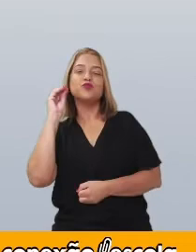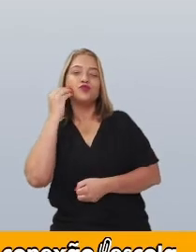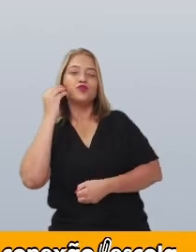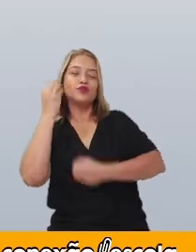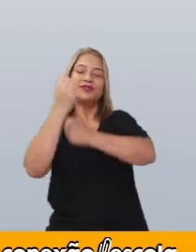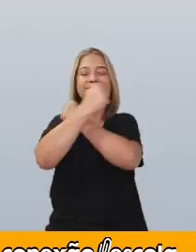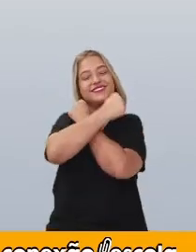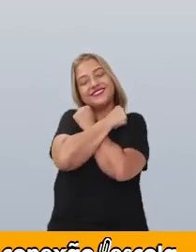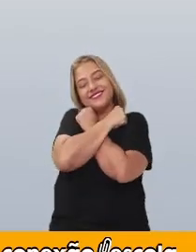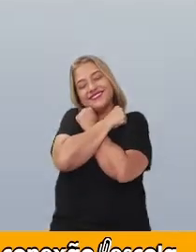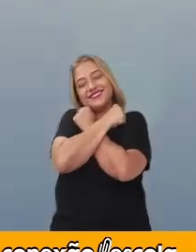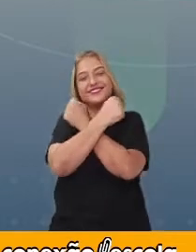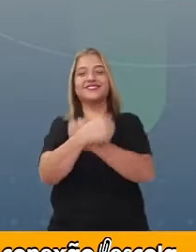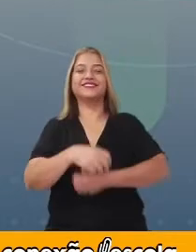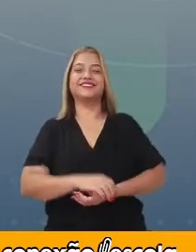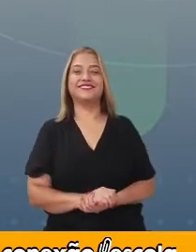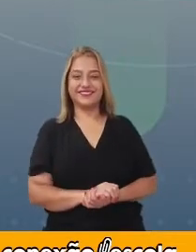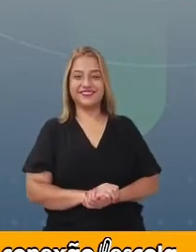um abraço.